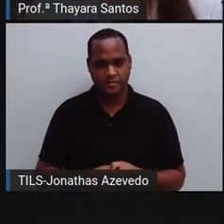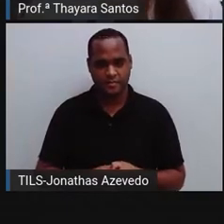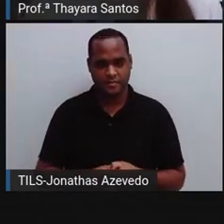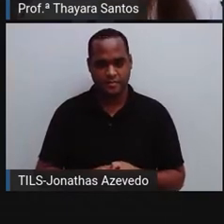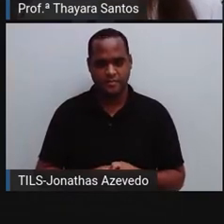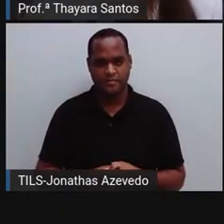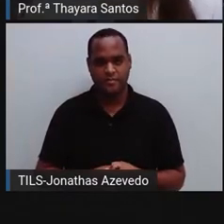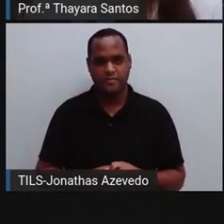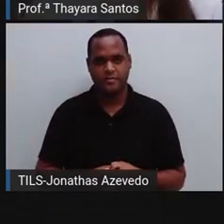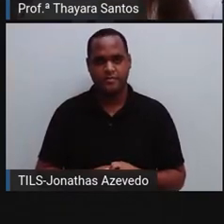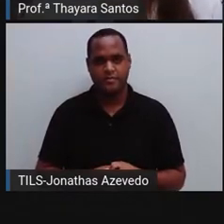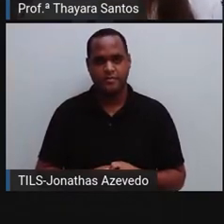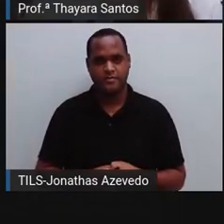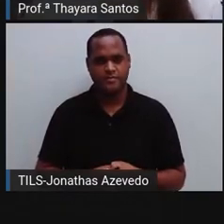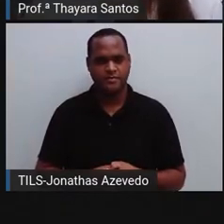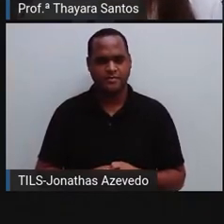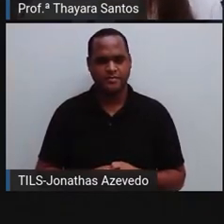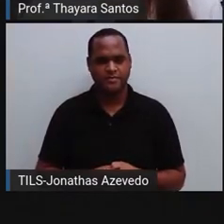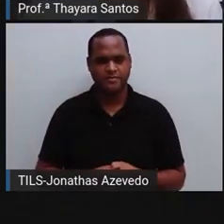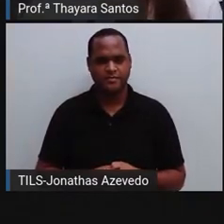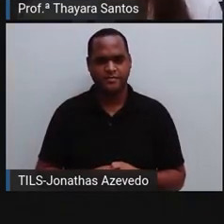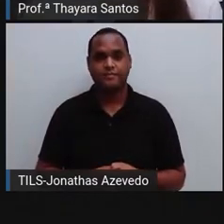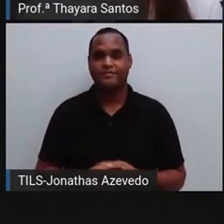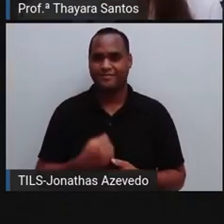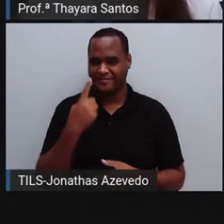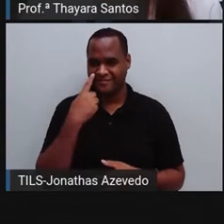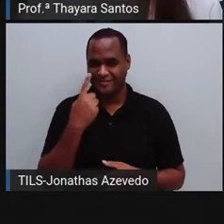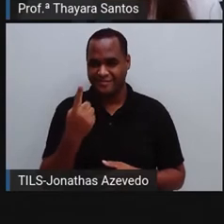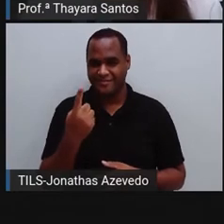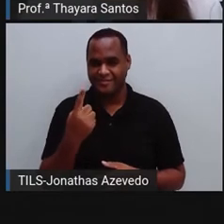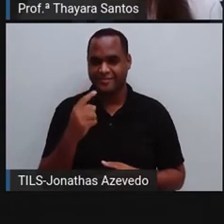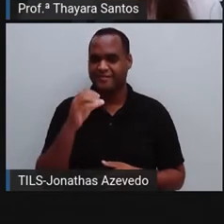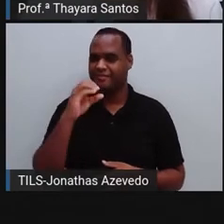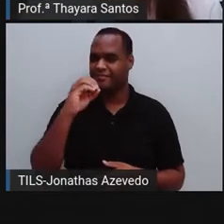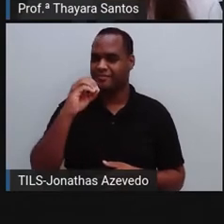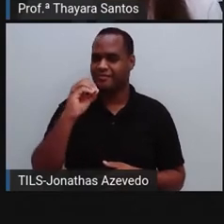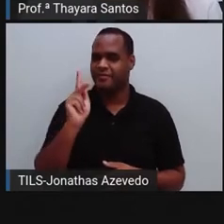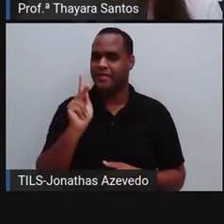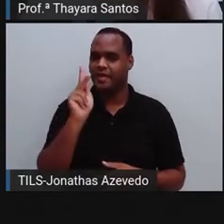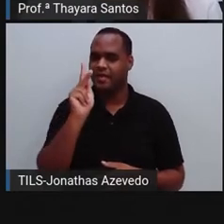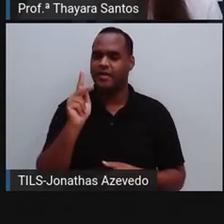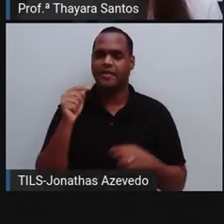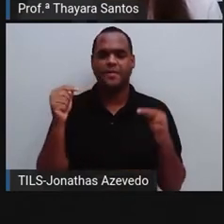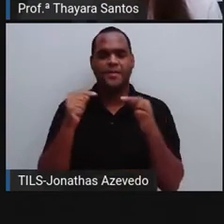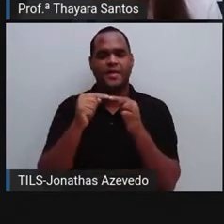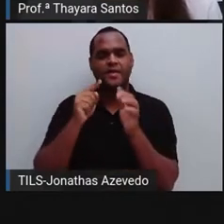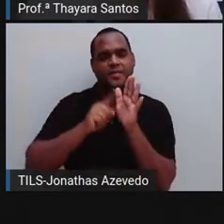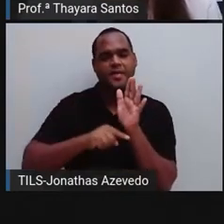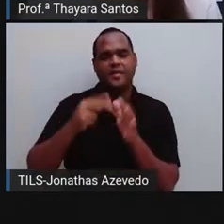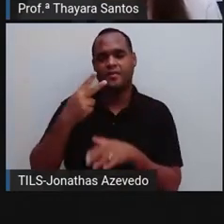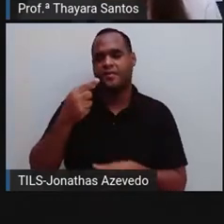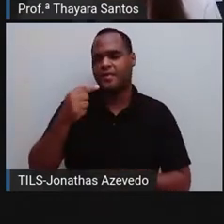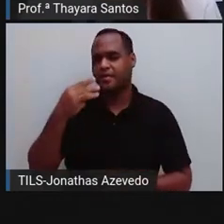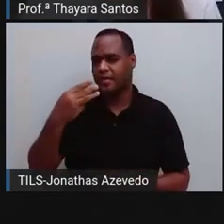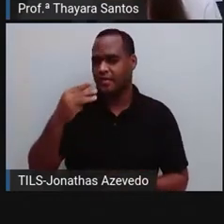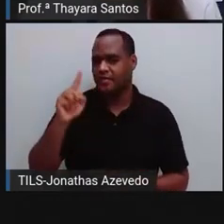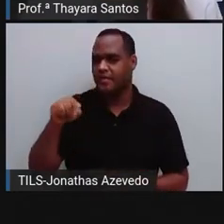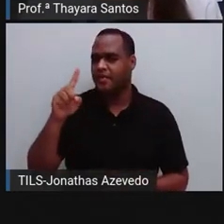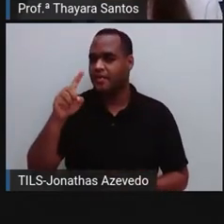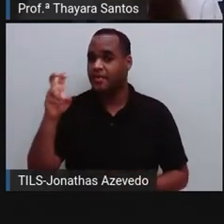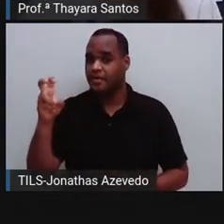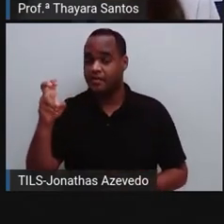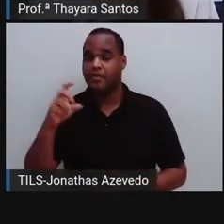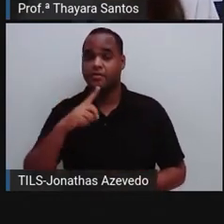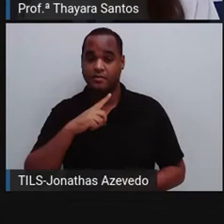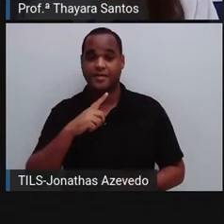Zero. Vou botar aqui o zero. Ó, 0 Kelvin é a mesma coisa que menos